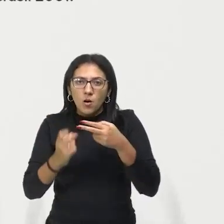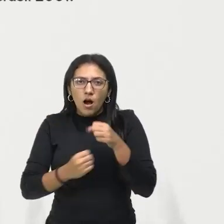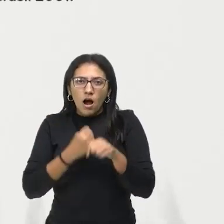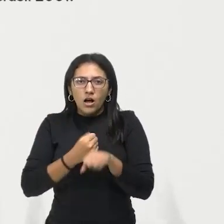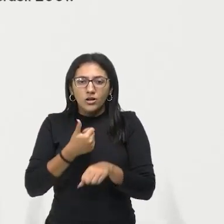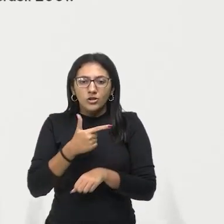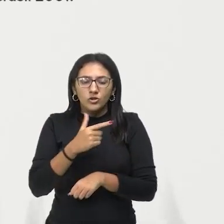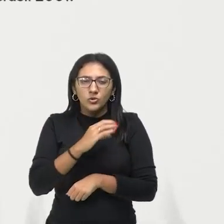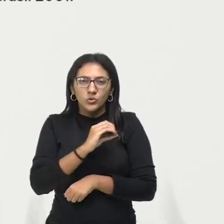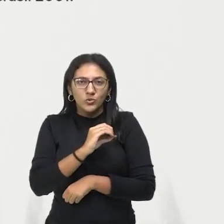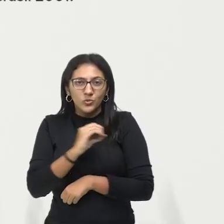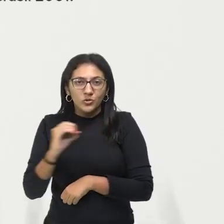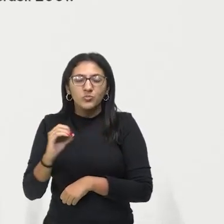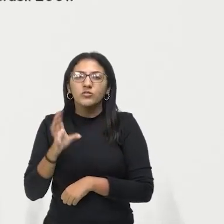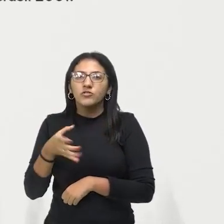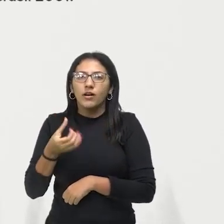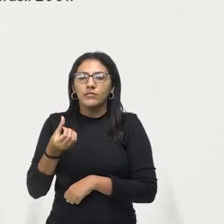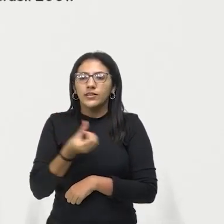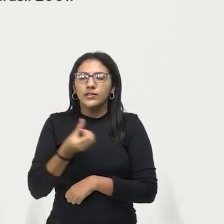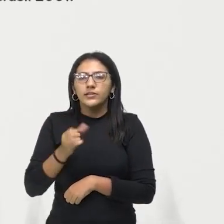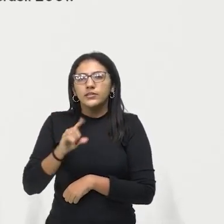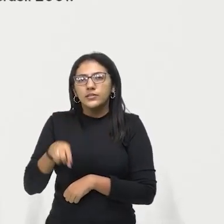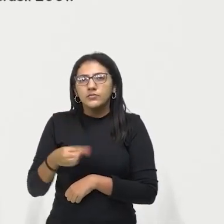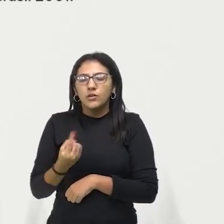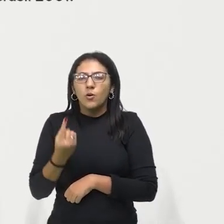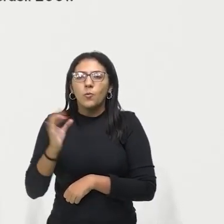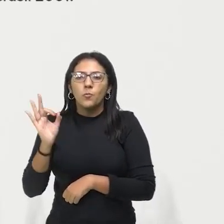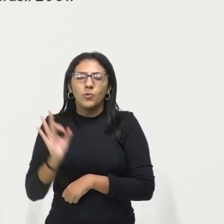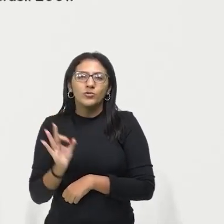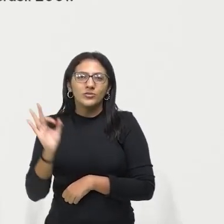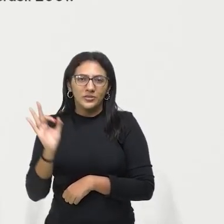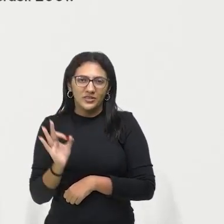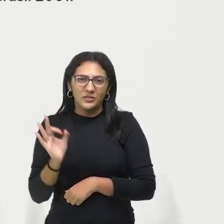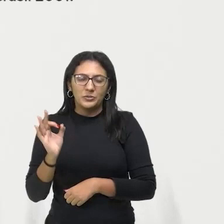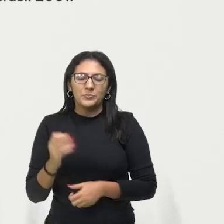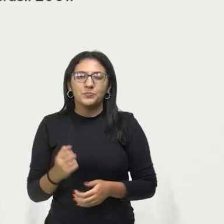80,7% das fábricas e nos anos 2000 já tinha